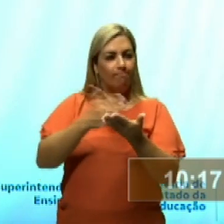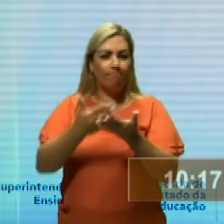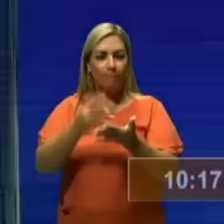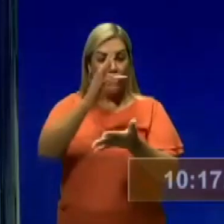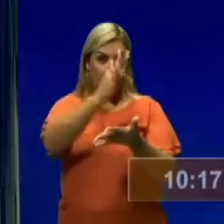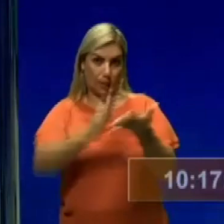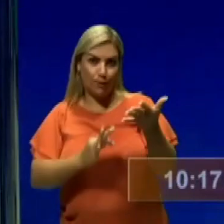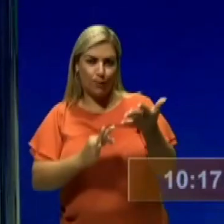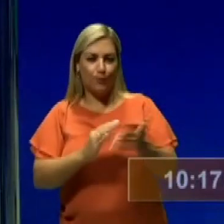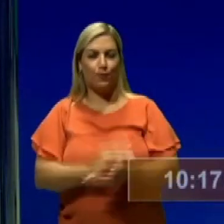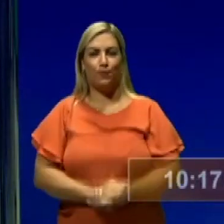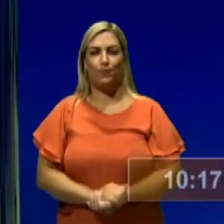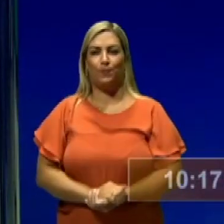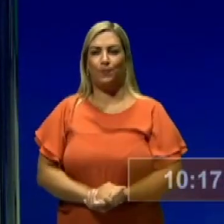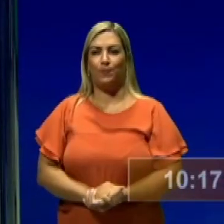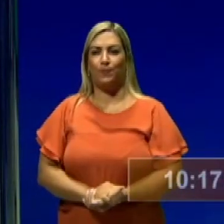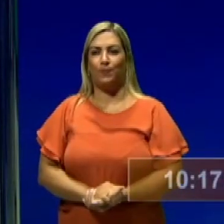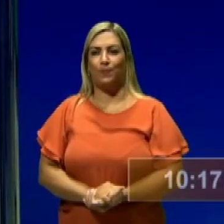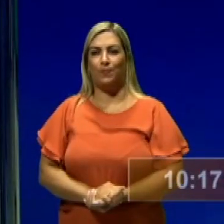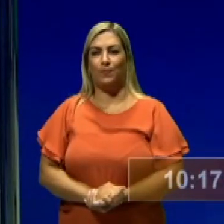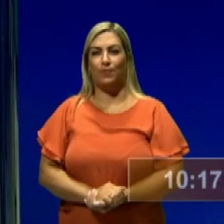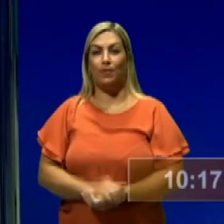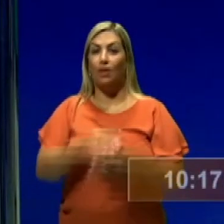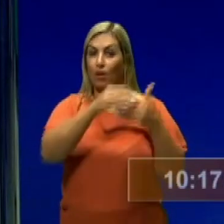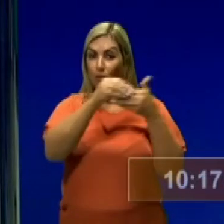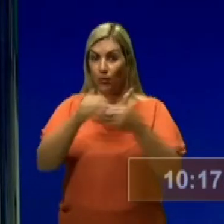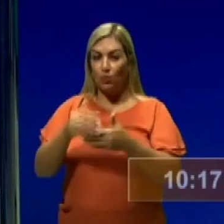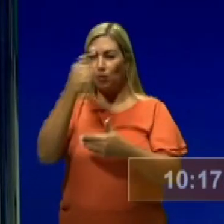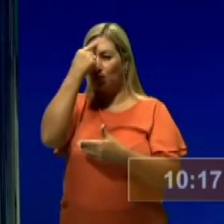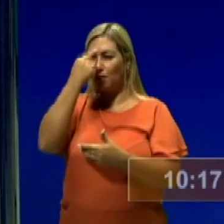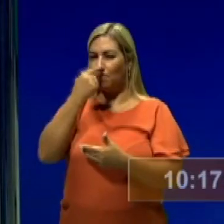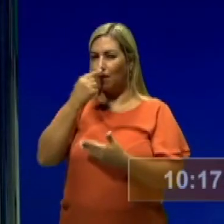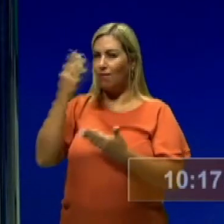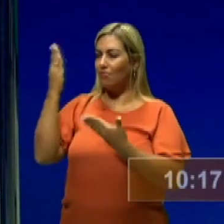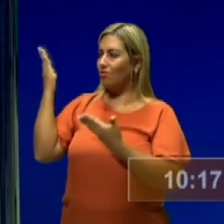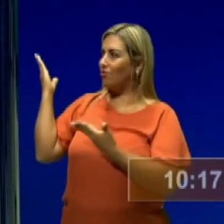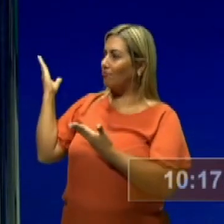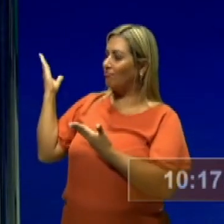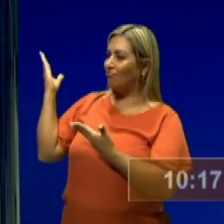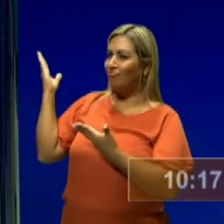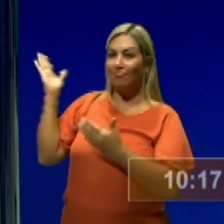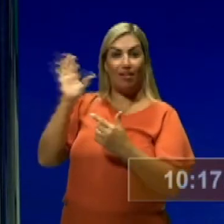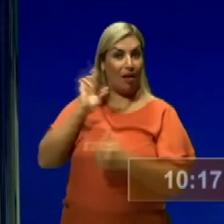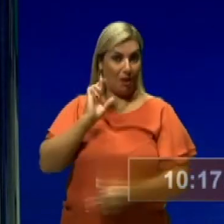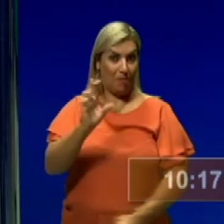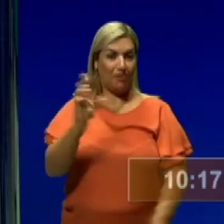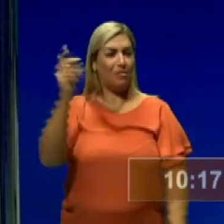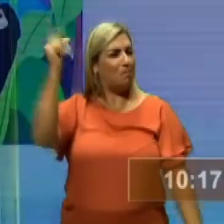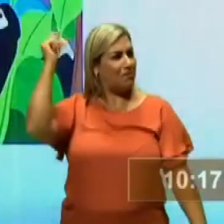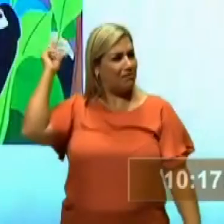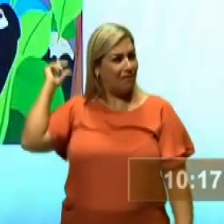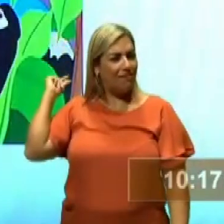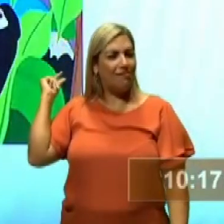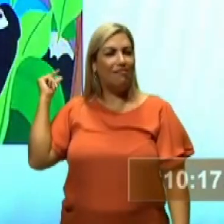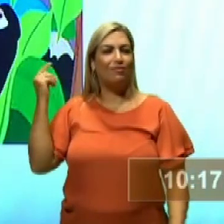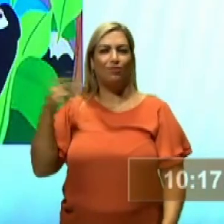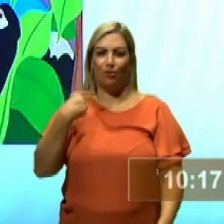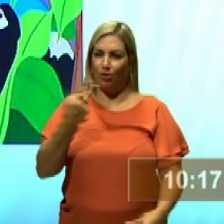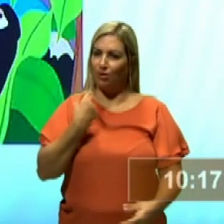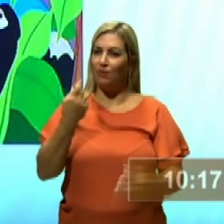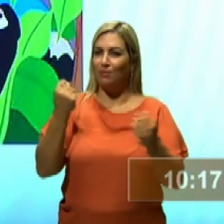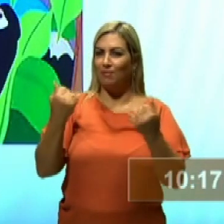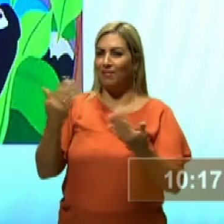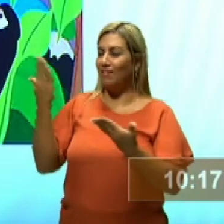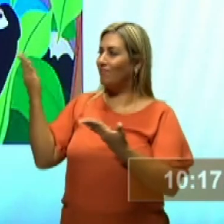de textos hoje eu trouxe para você uma imagenzinha que representa essa época que nós vamos